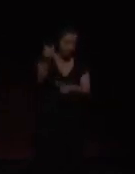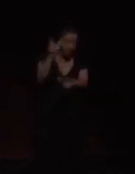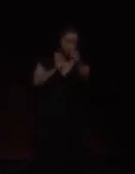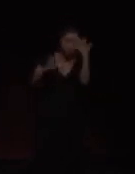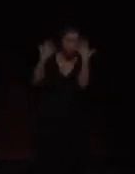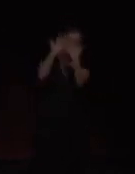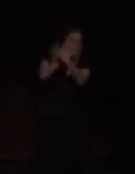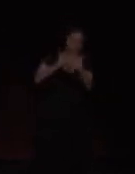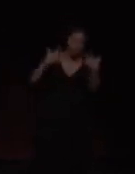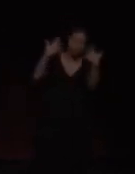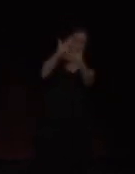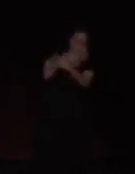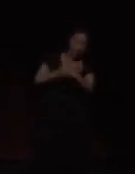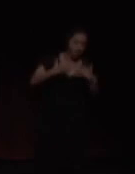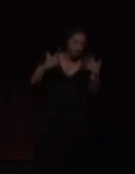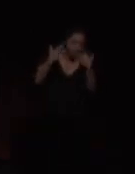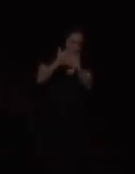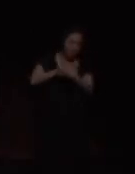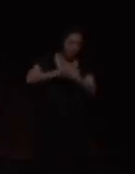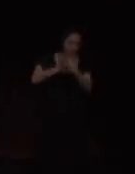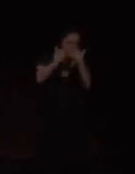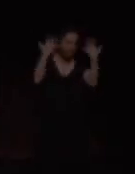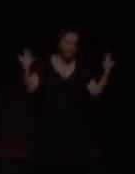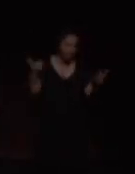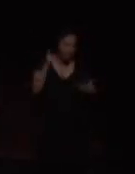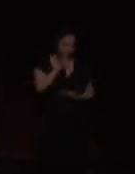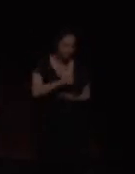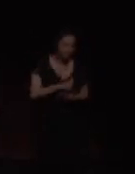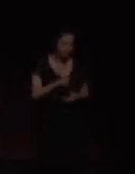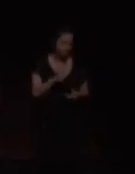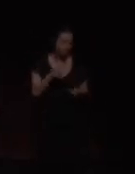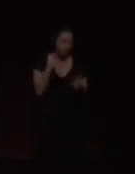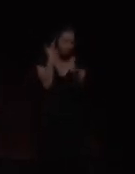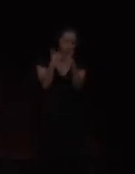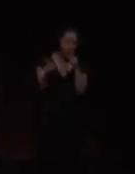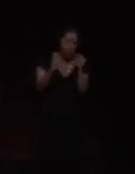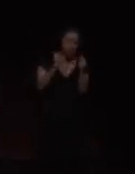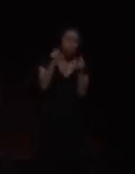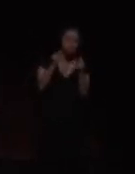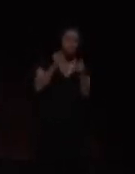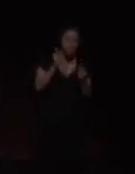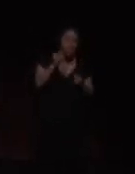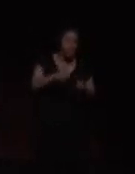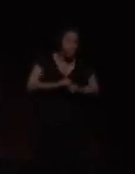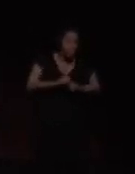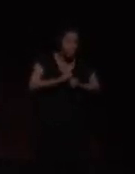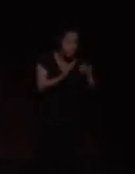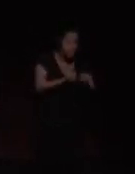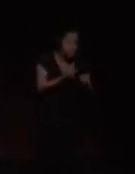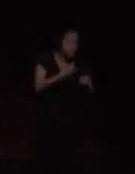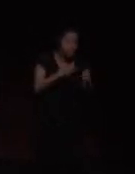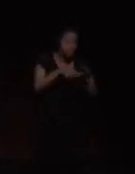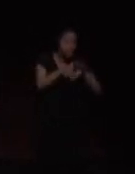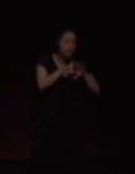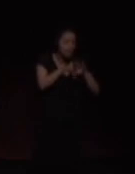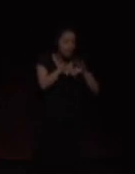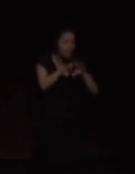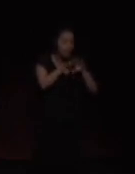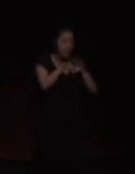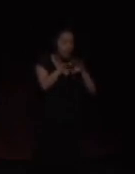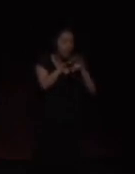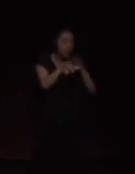da poesia, porque o que importa, o que interessa não é o que diz, mas como canta, como ele diz, como ele acentua isso, como